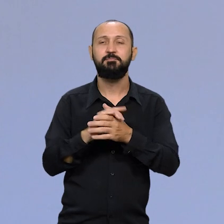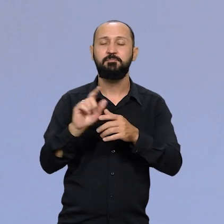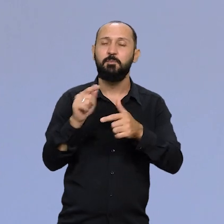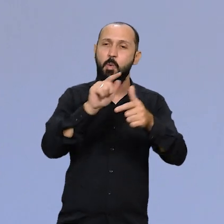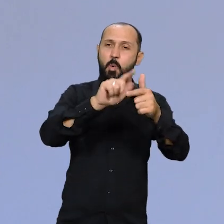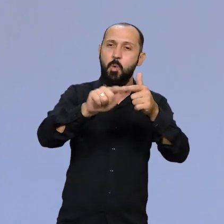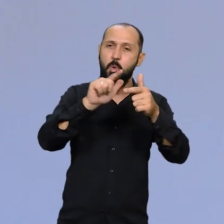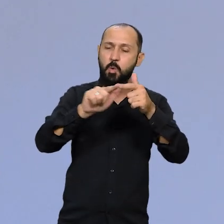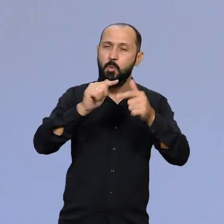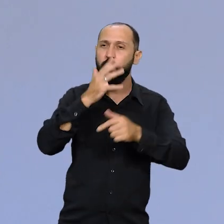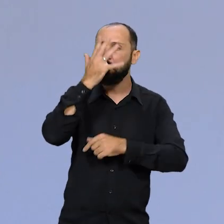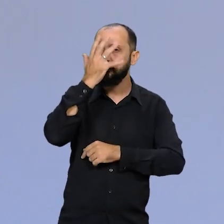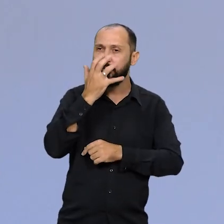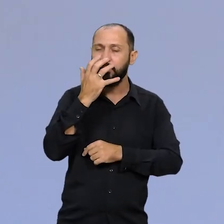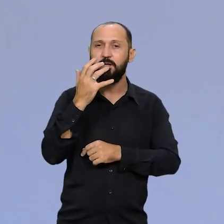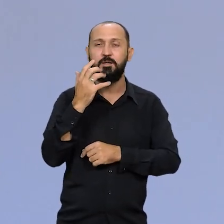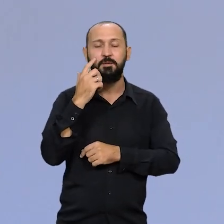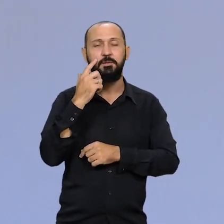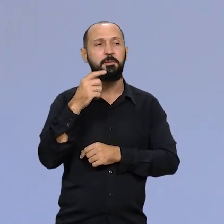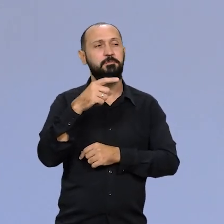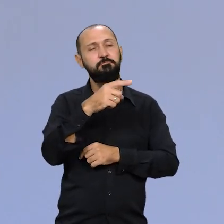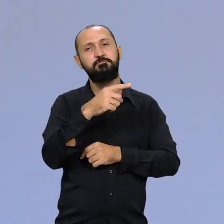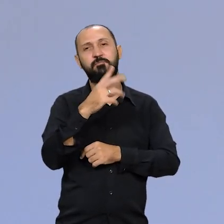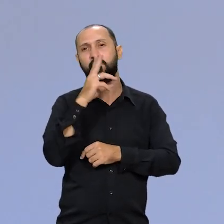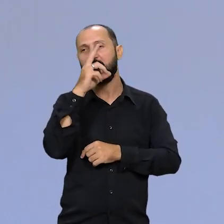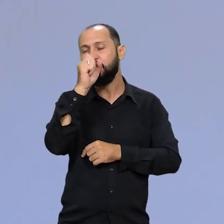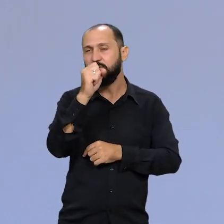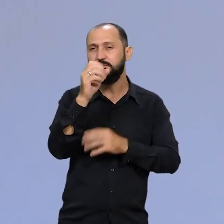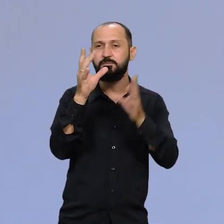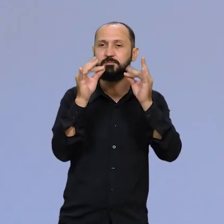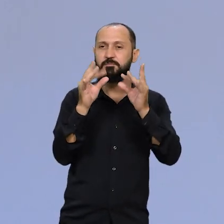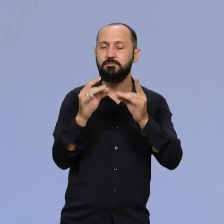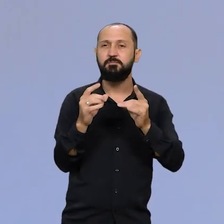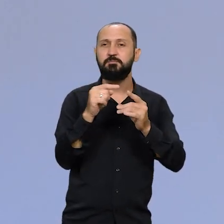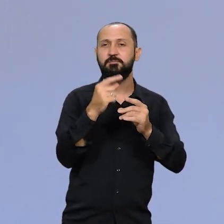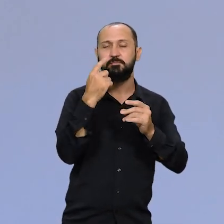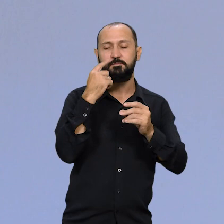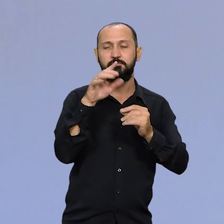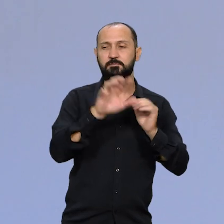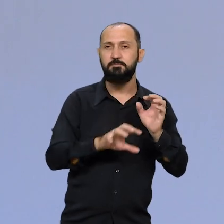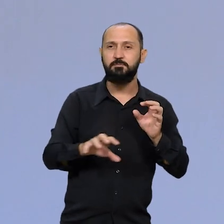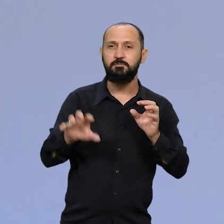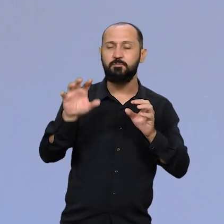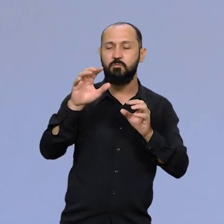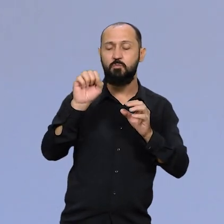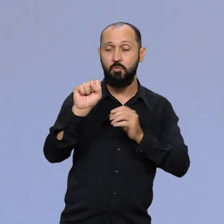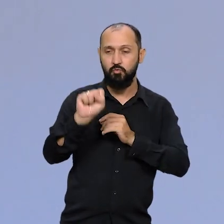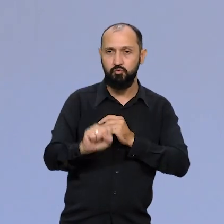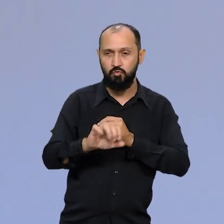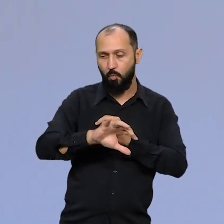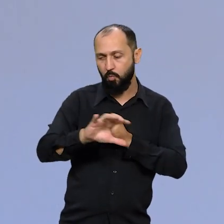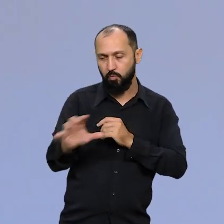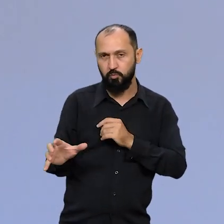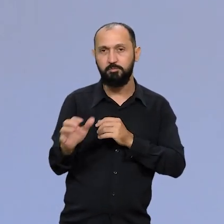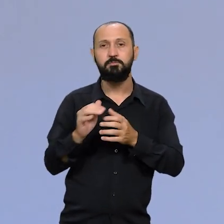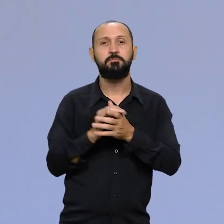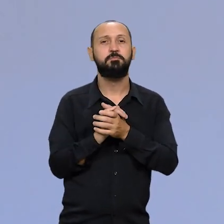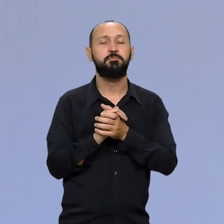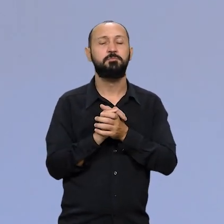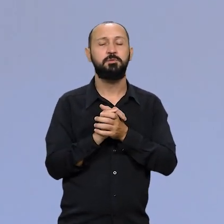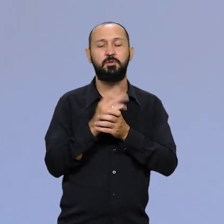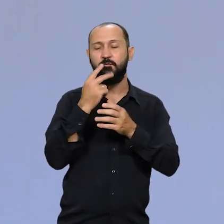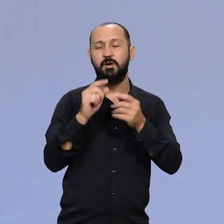a FUNAI. Na década de 50 ele é extinto e é criada a FUNAI, mas antes nós tínhamos o SPI, e na década de 20 o SPI demarcou